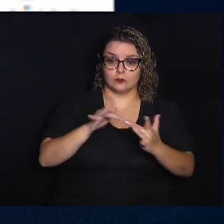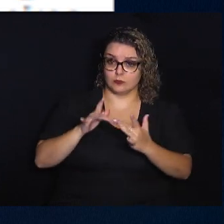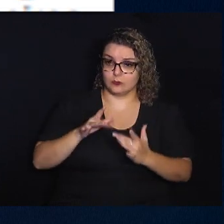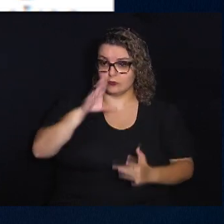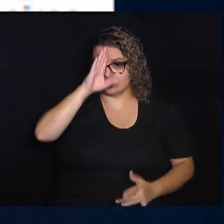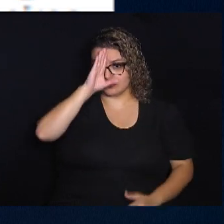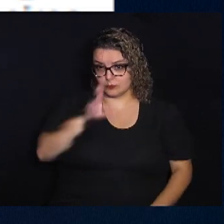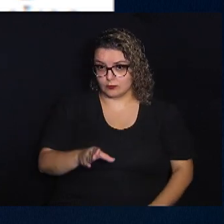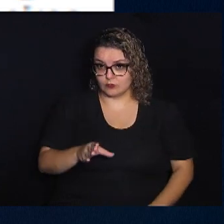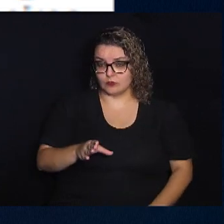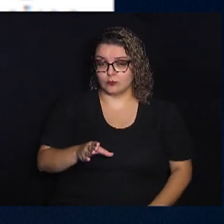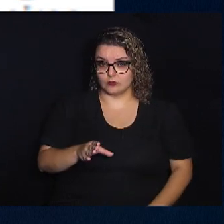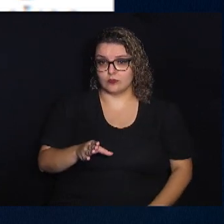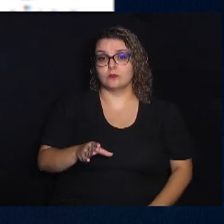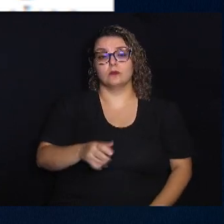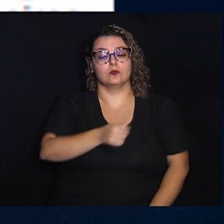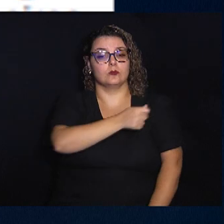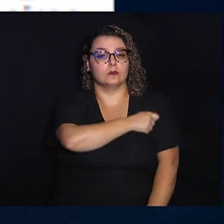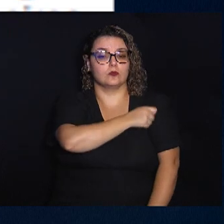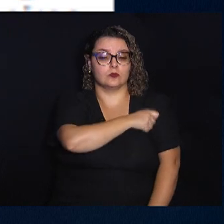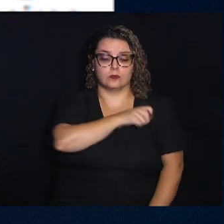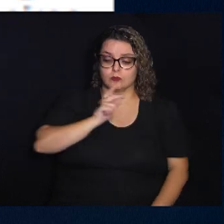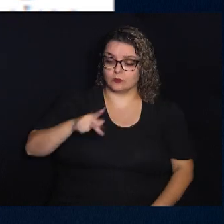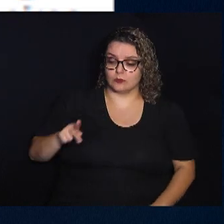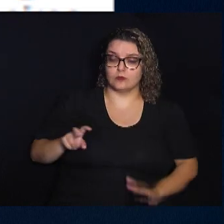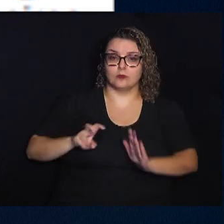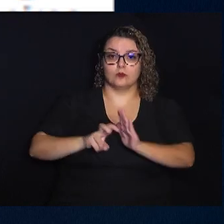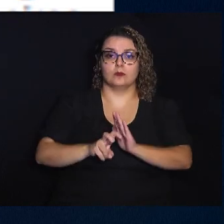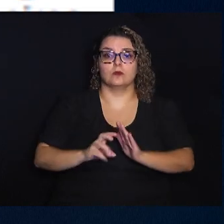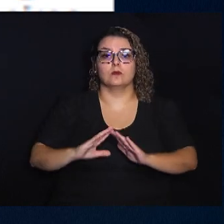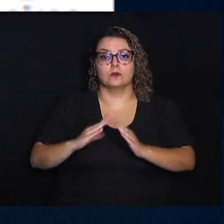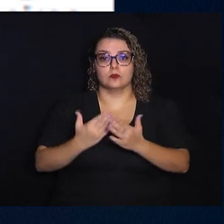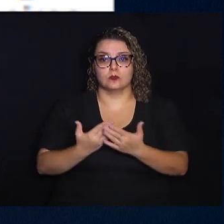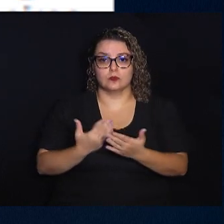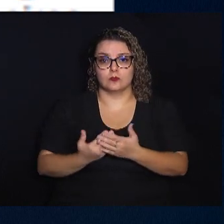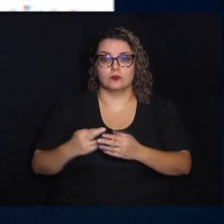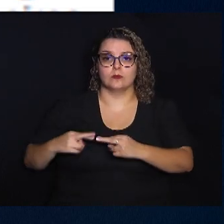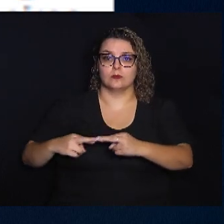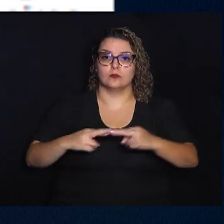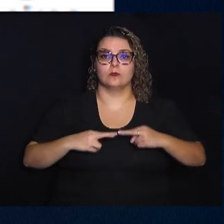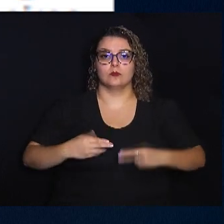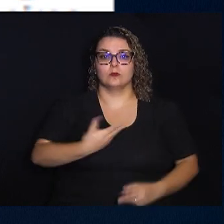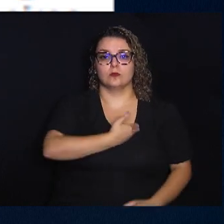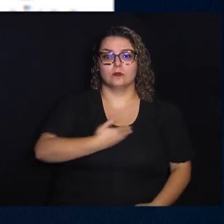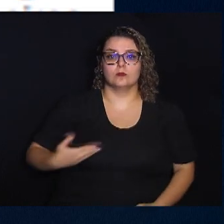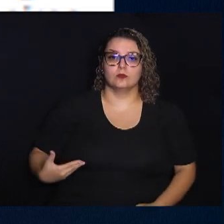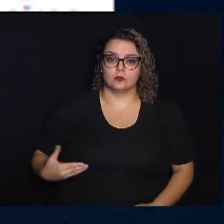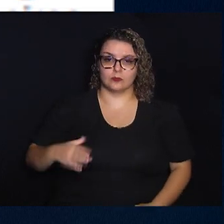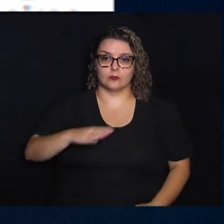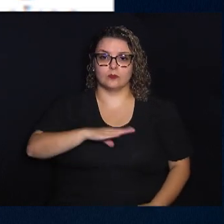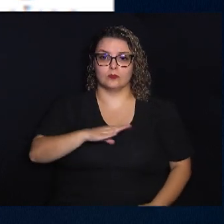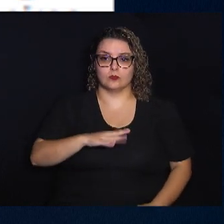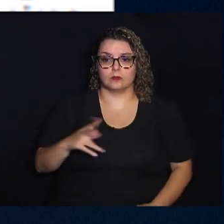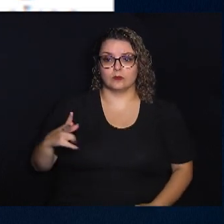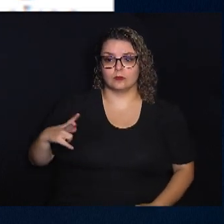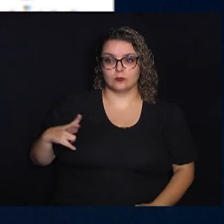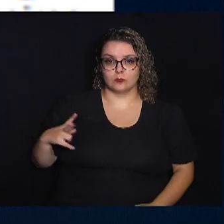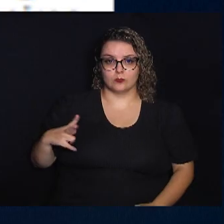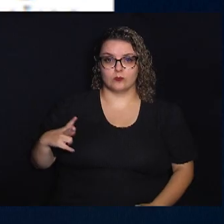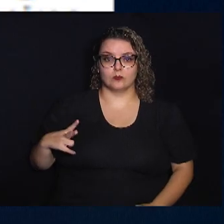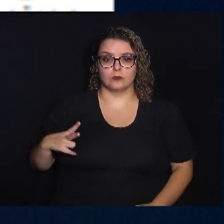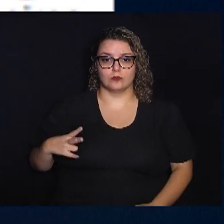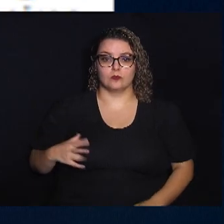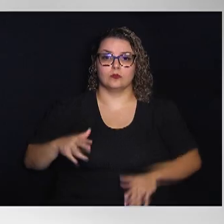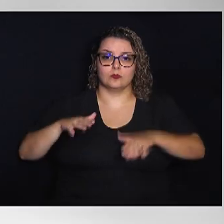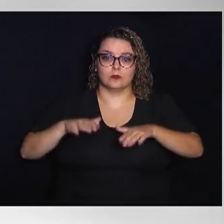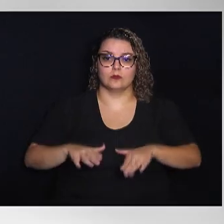os alunos e professores de creches e escolas da rede pública municipal e particulares instaladas